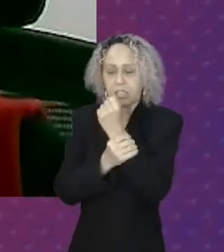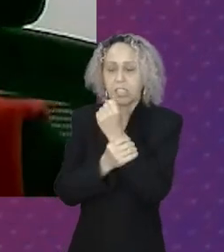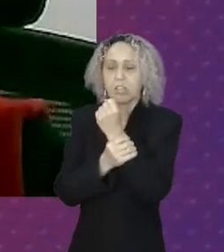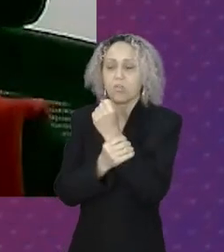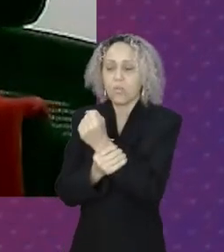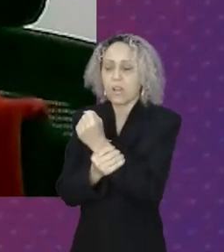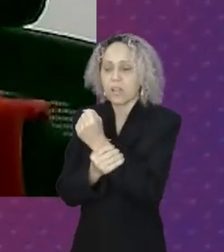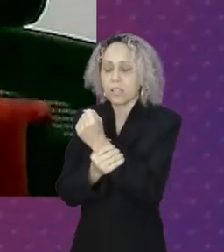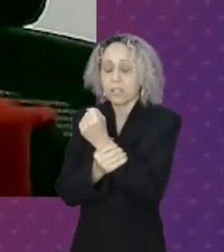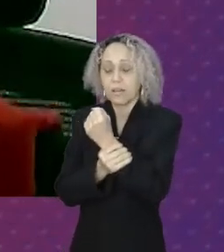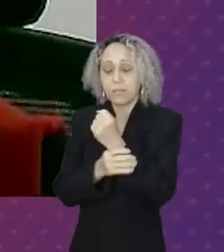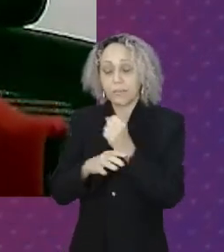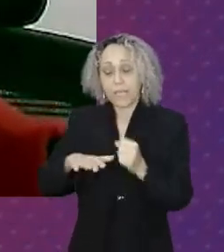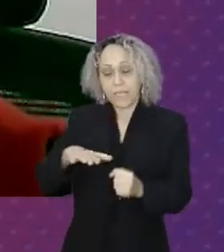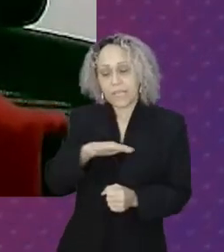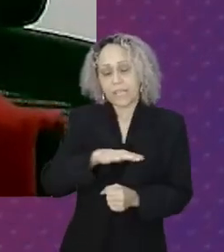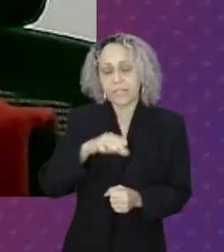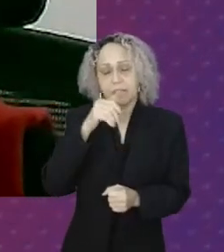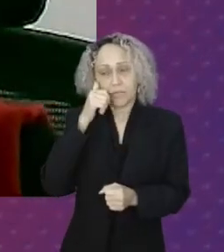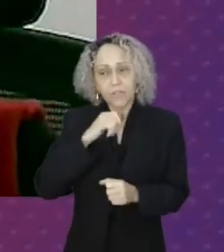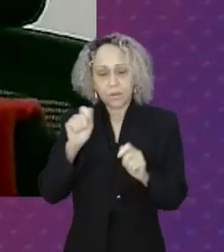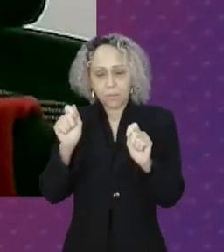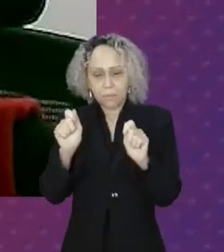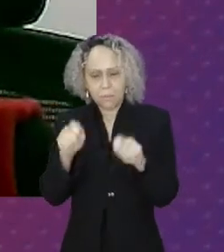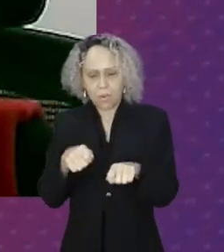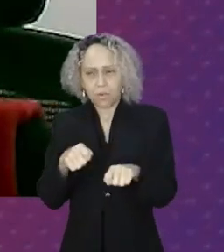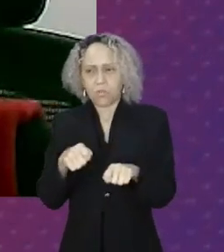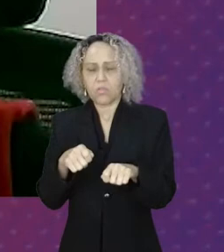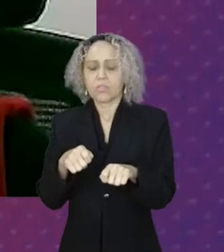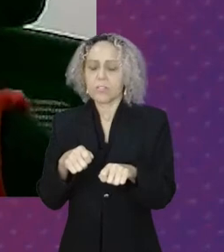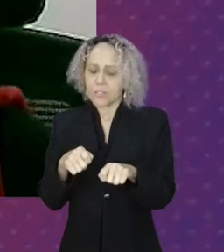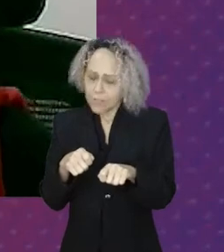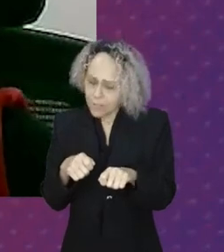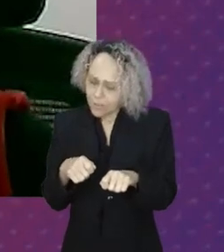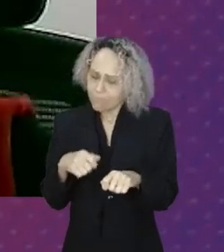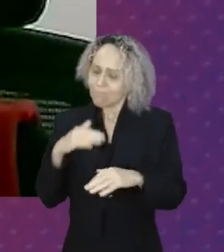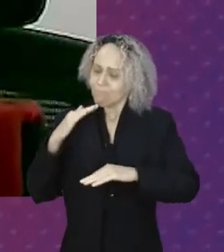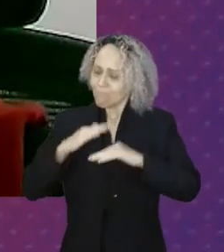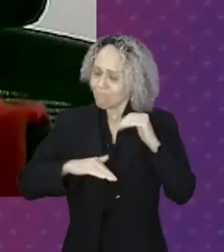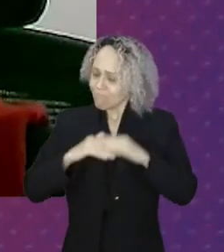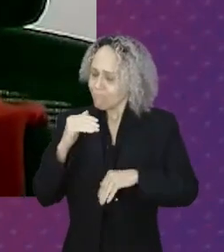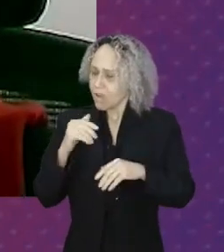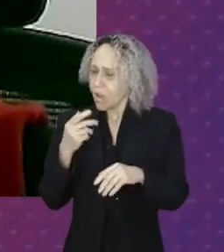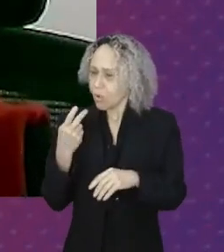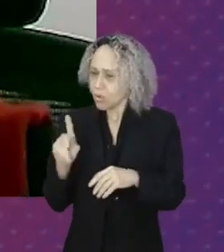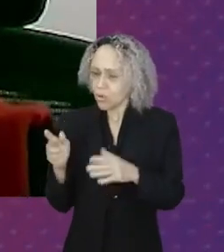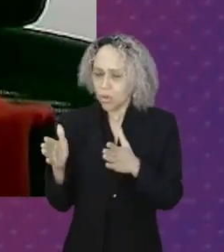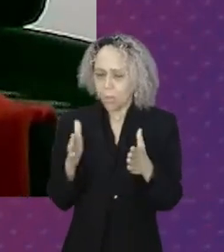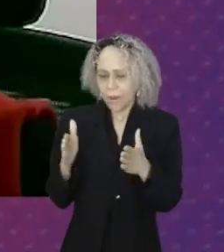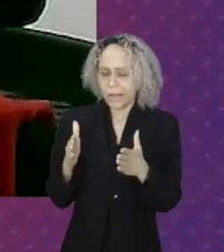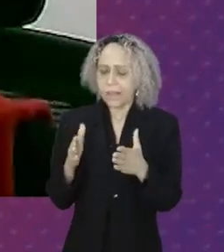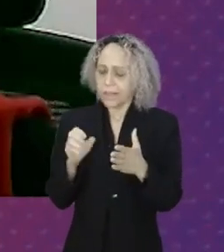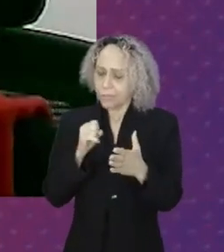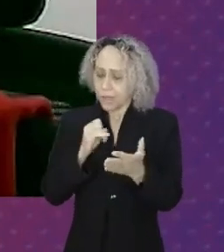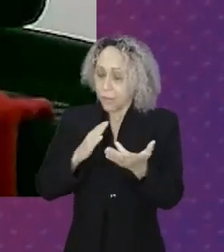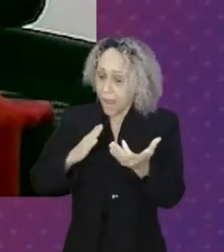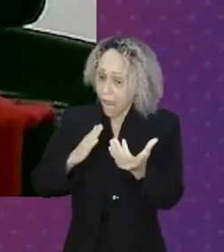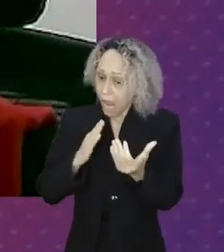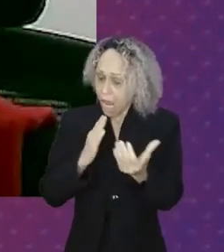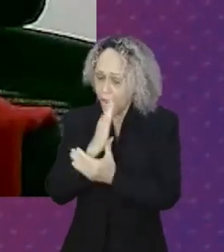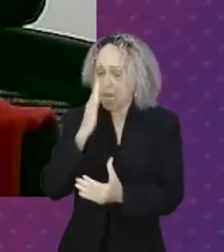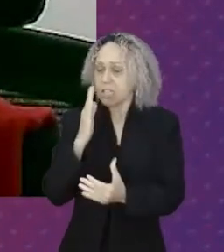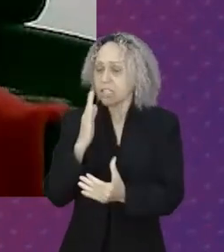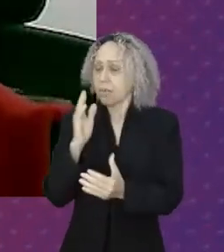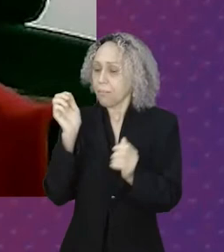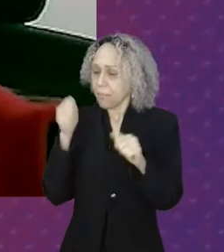A lei criminaliza a violência política de gênero, é o primeiro passo. Mas nós precisamos